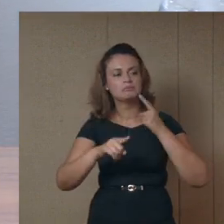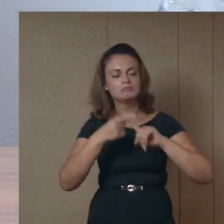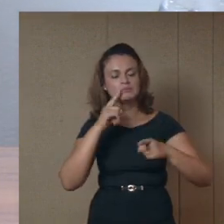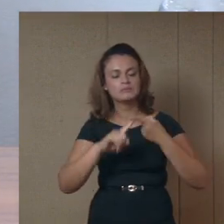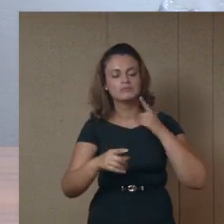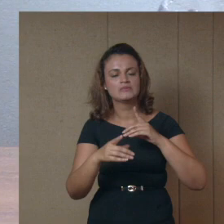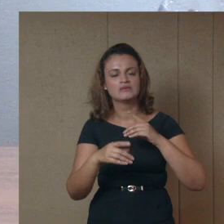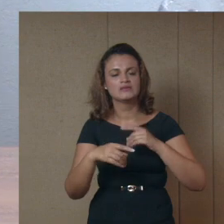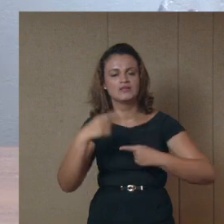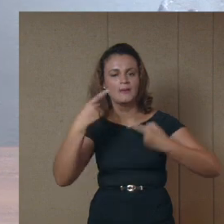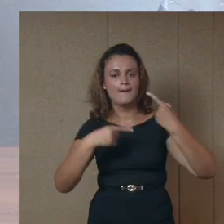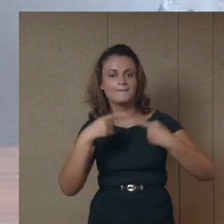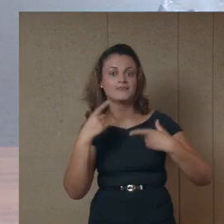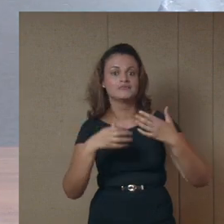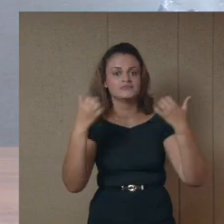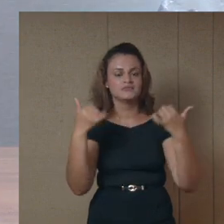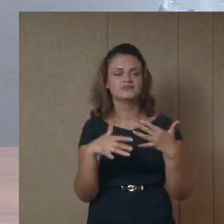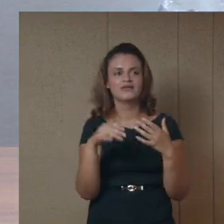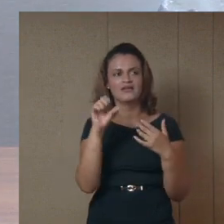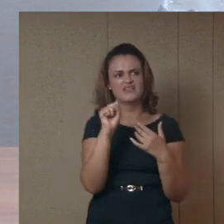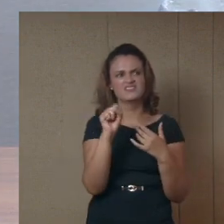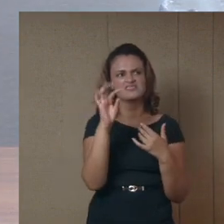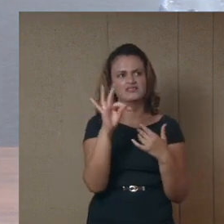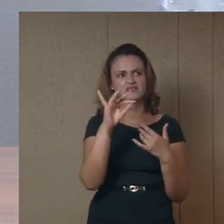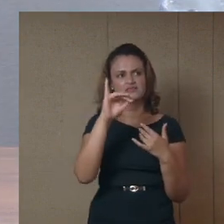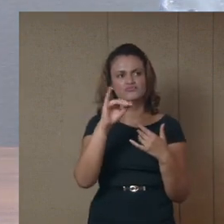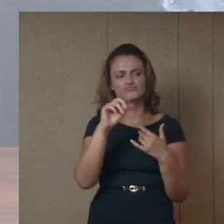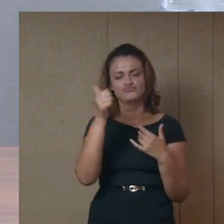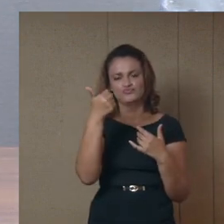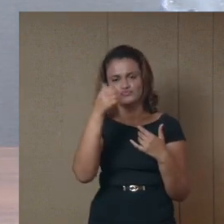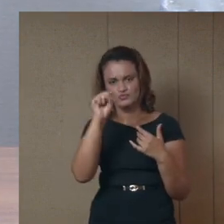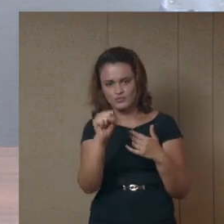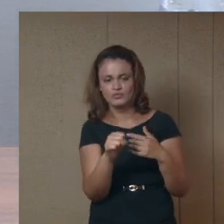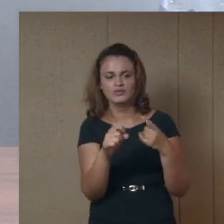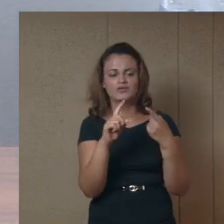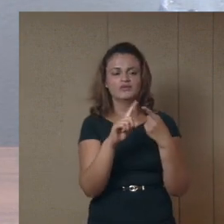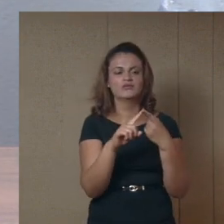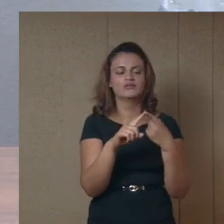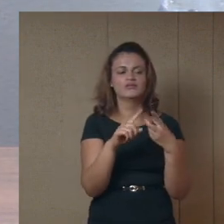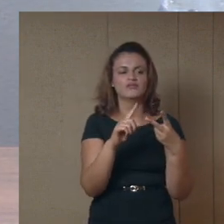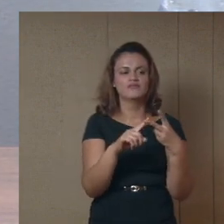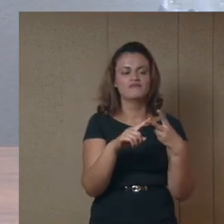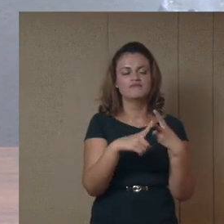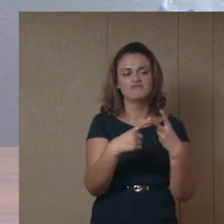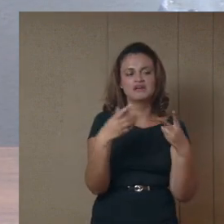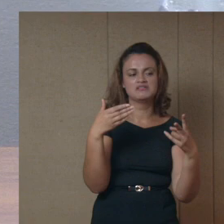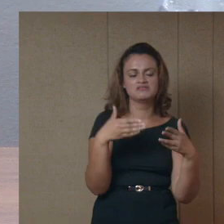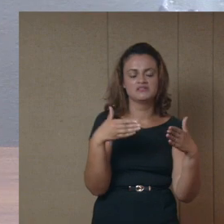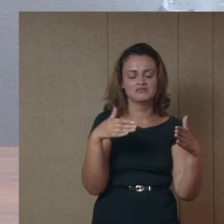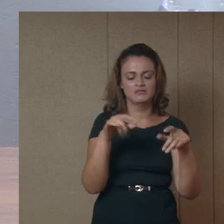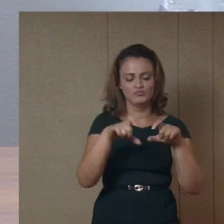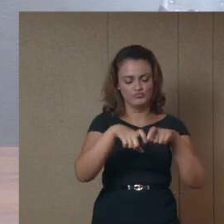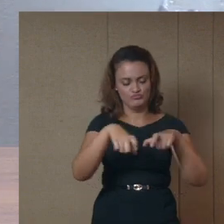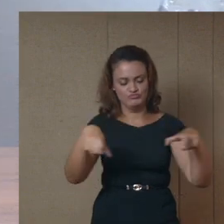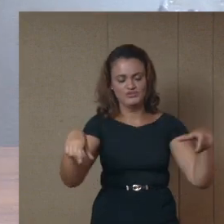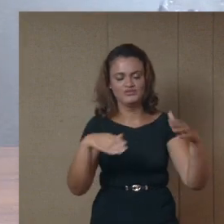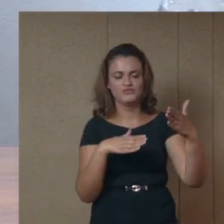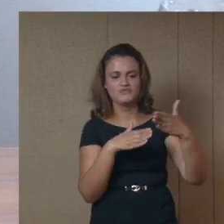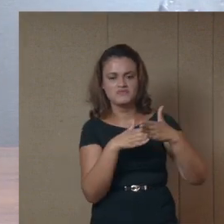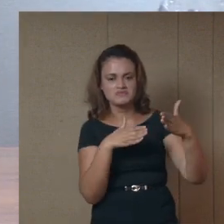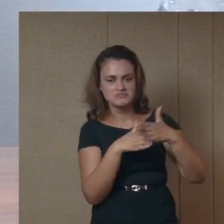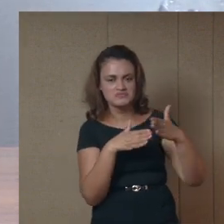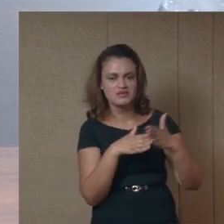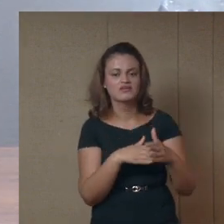stf 18 por exemplo a questão do os índices de renda questão da ocupação da faixa de fronteira da